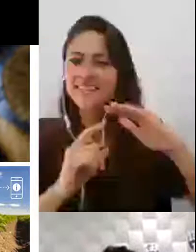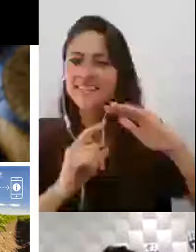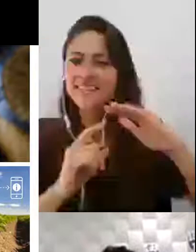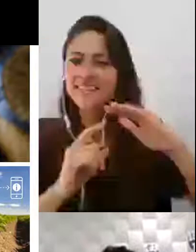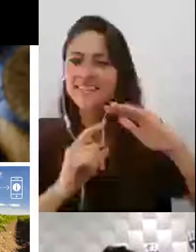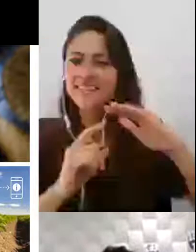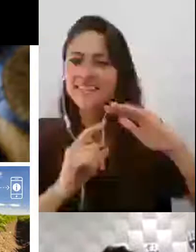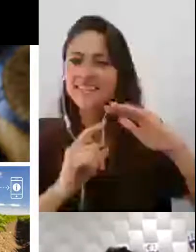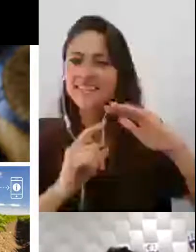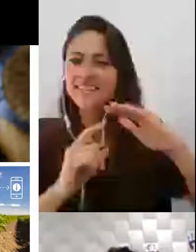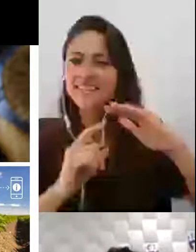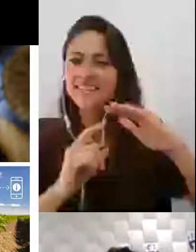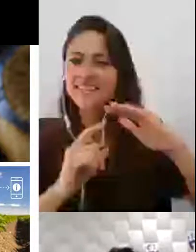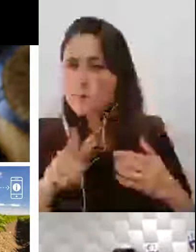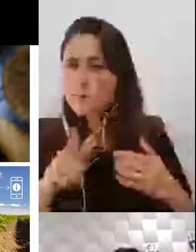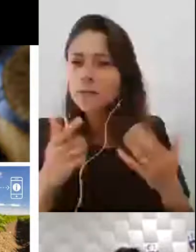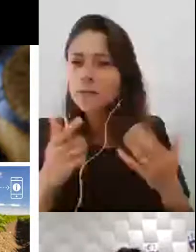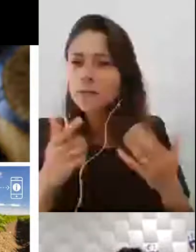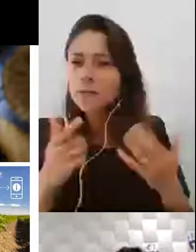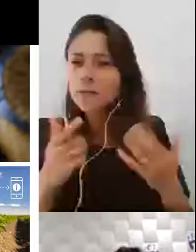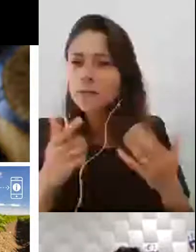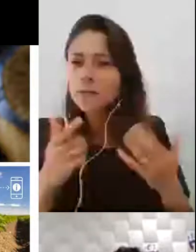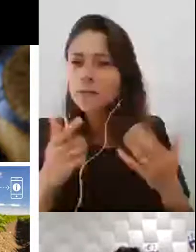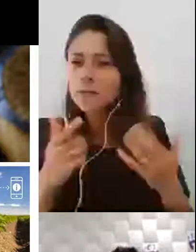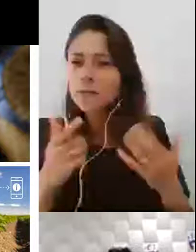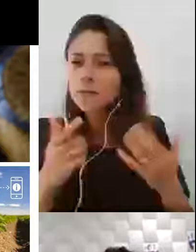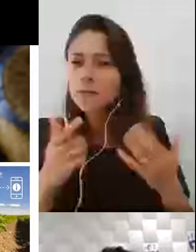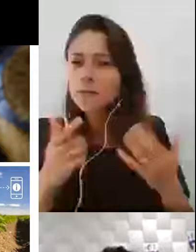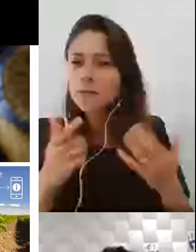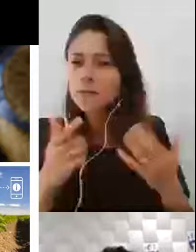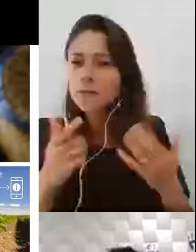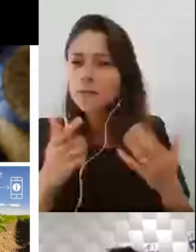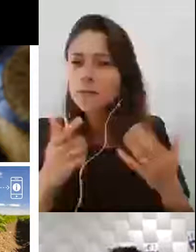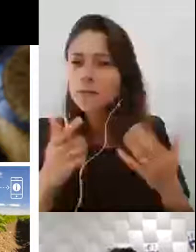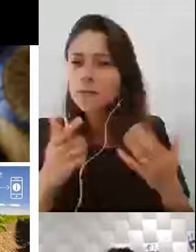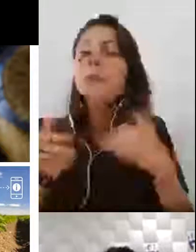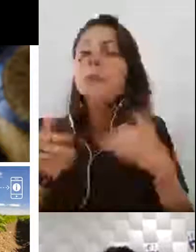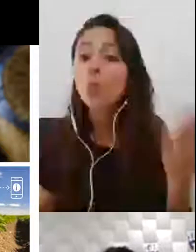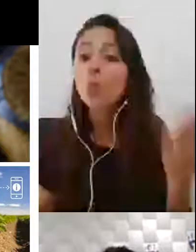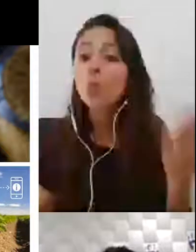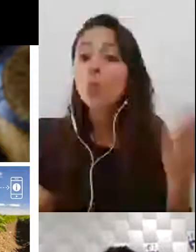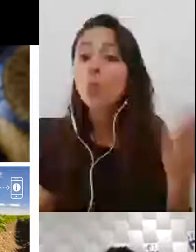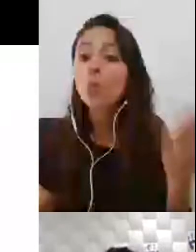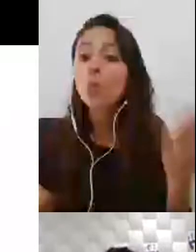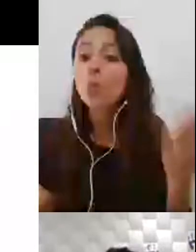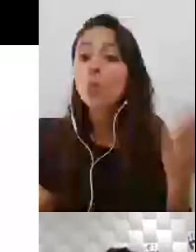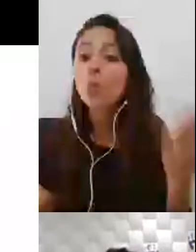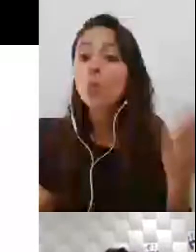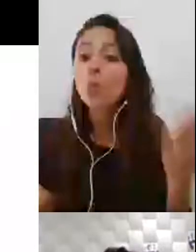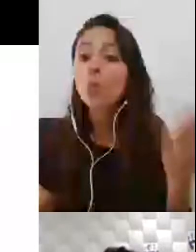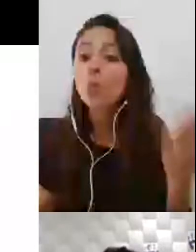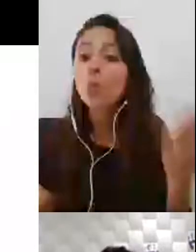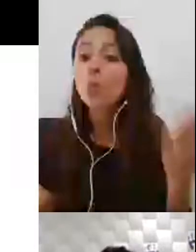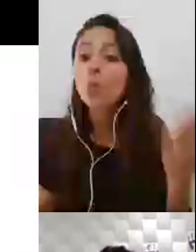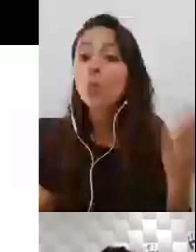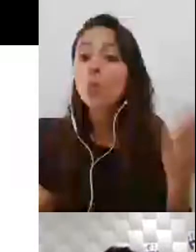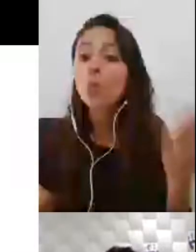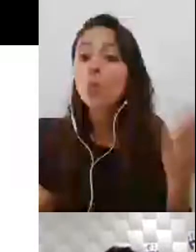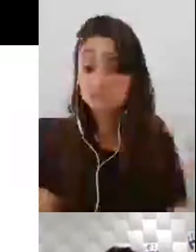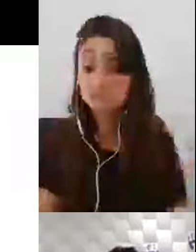consiga melhorar continuamente através de ferramentas. E quais ferramentas? Ferramentas da tecnologia, ferramentas dos